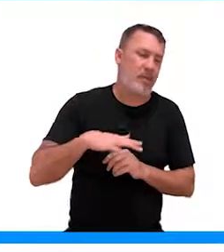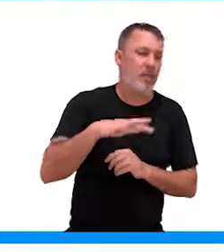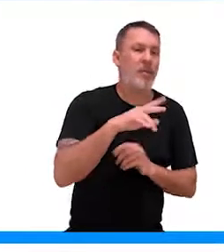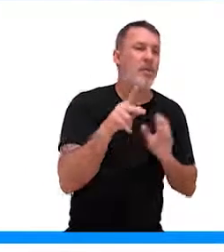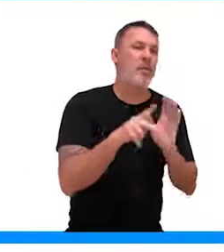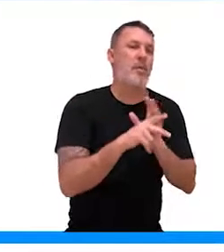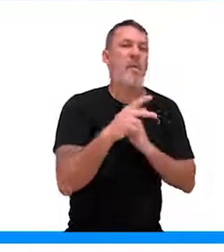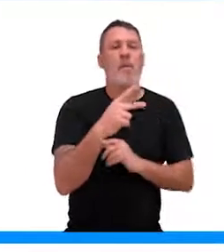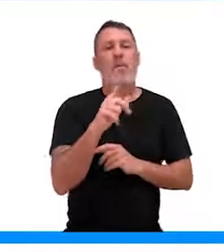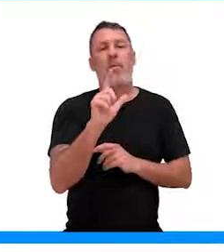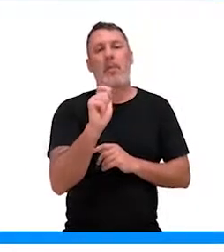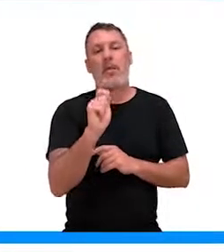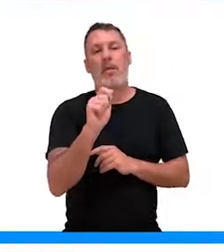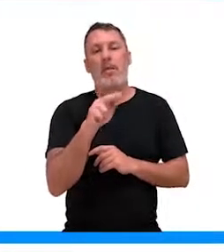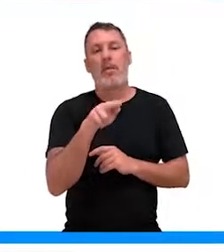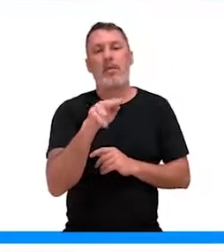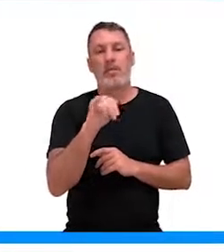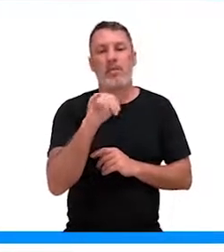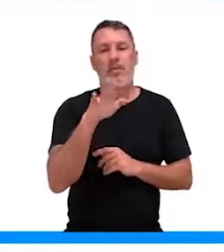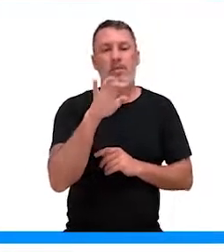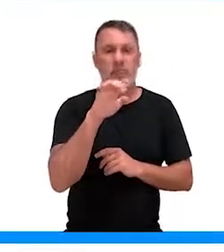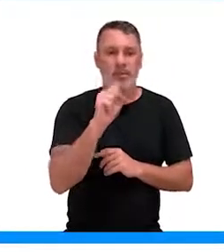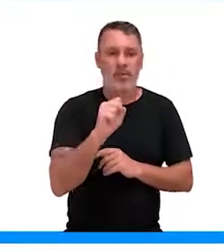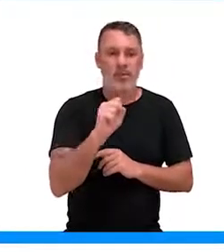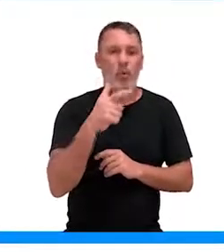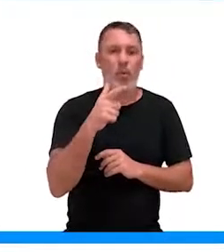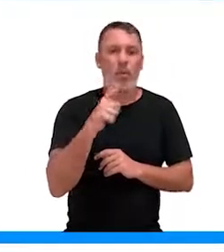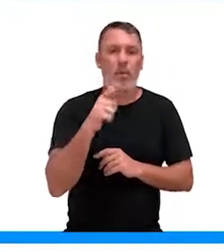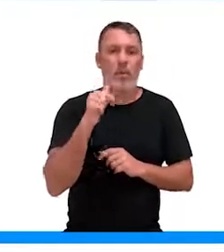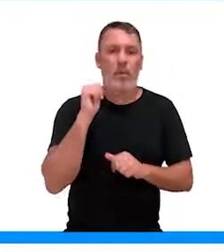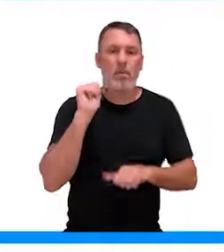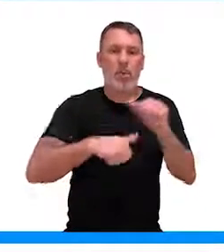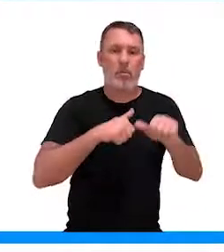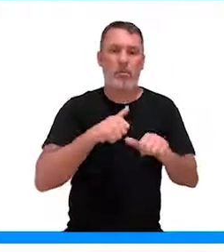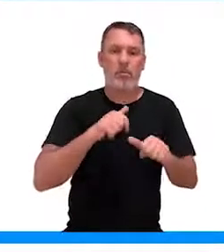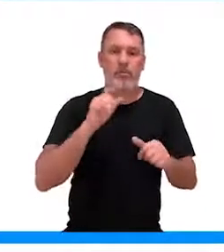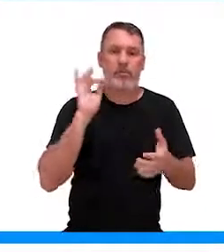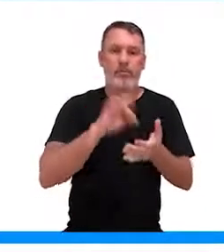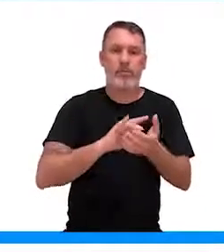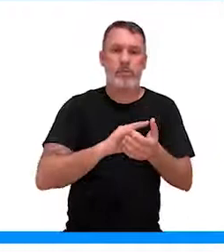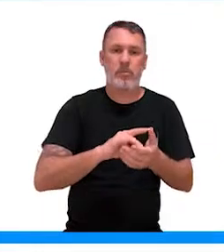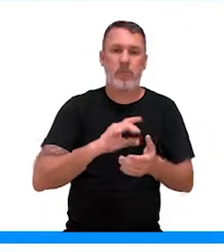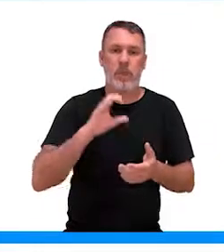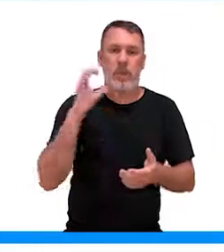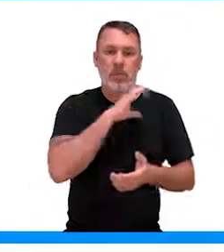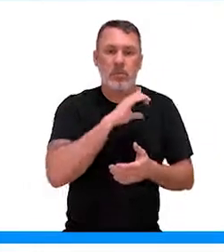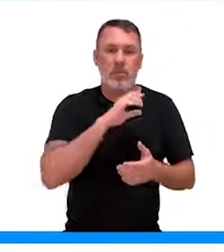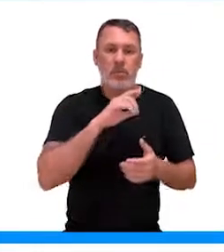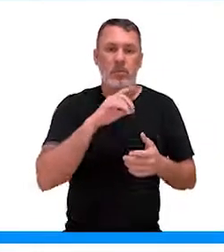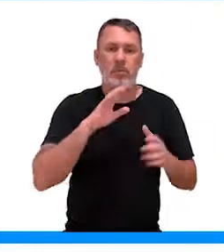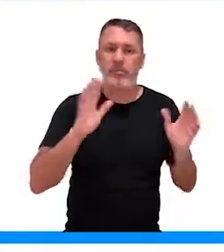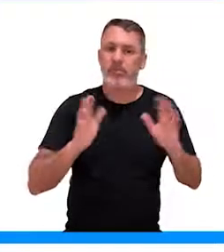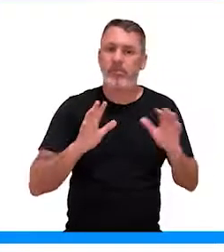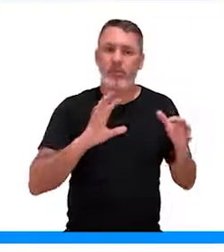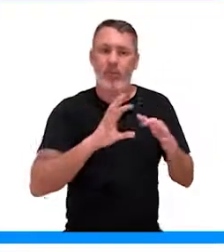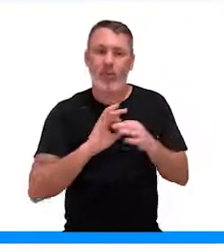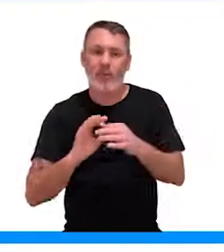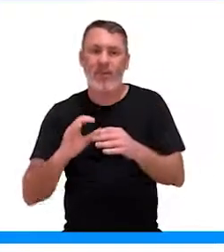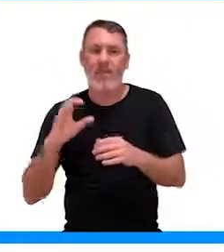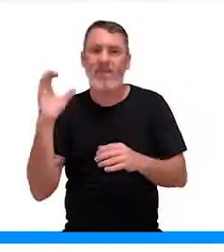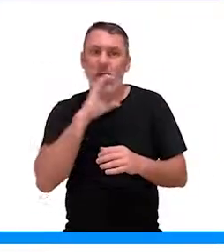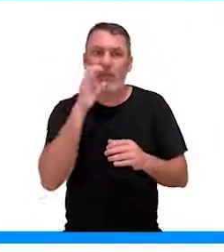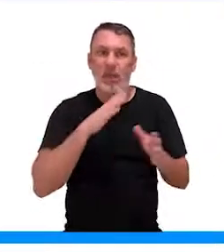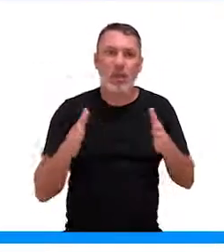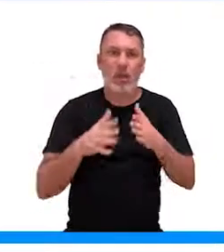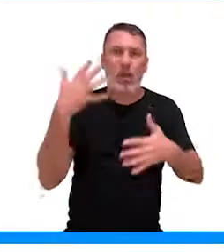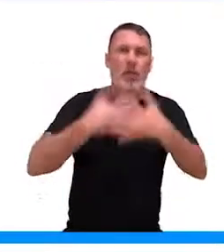não distinção notável, essa não brusca mudança aí altimétrica gera de fato um conter dessa velocidade,